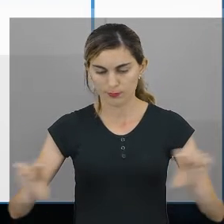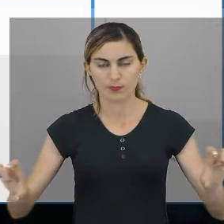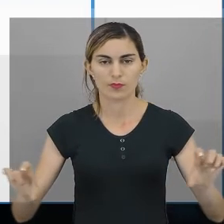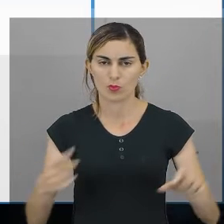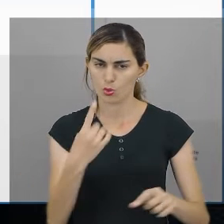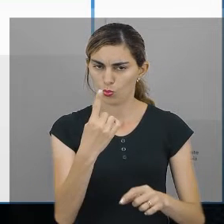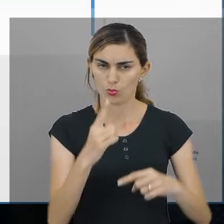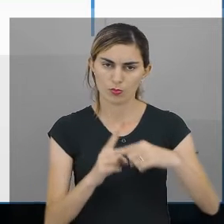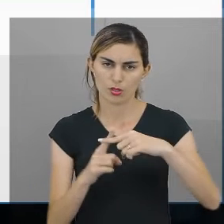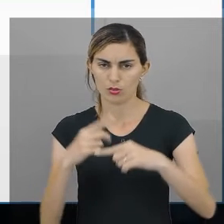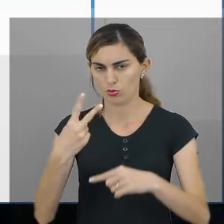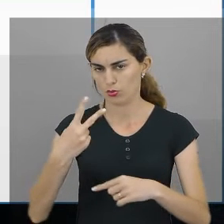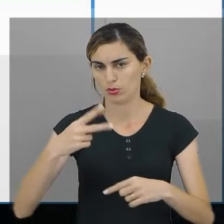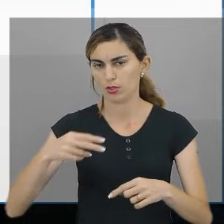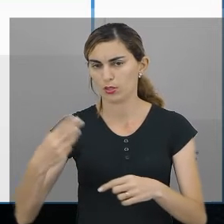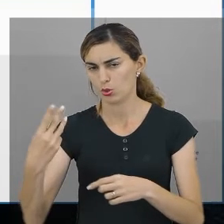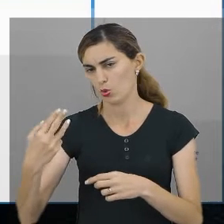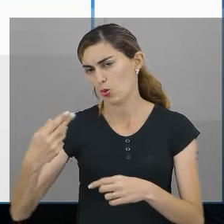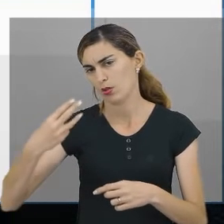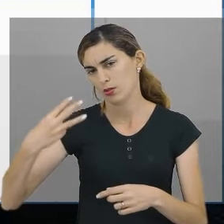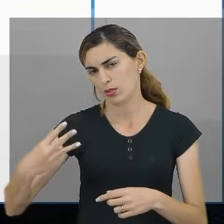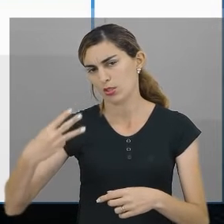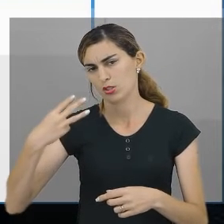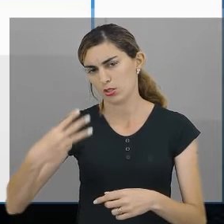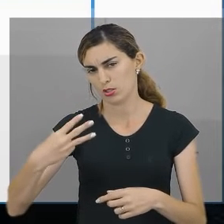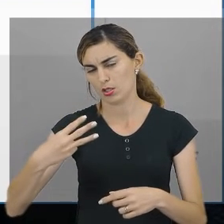2, 3. 3 vezes 4, 12.